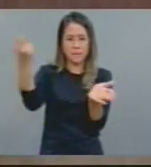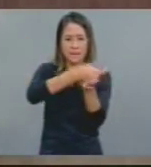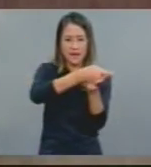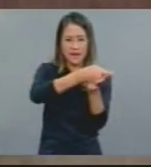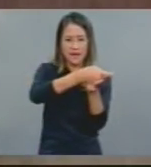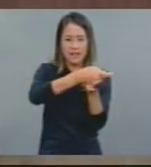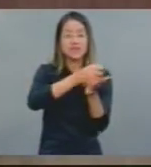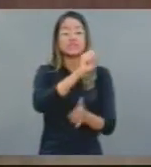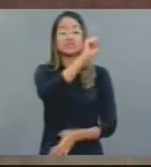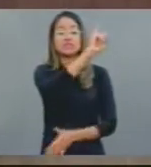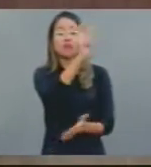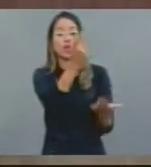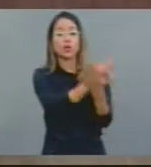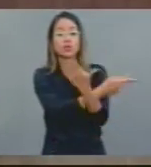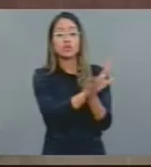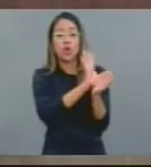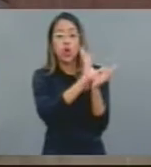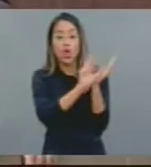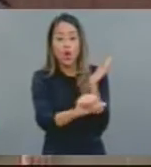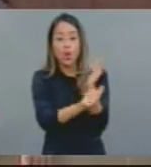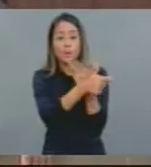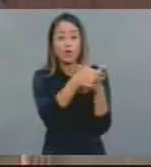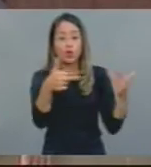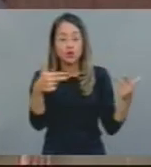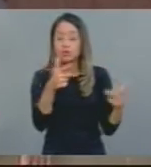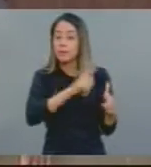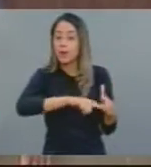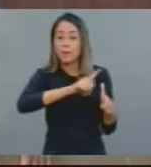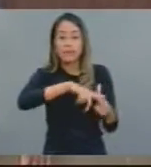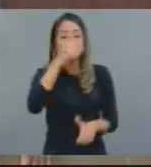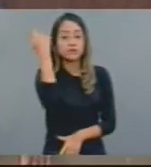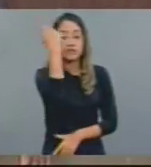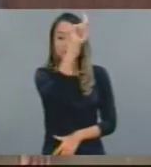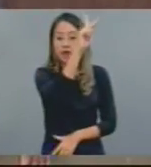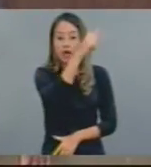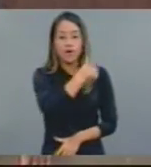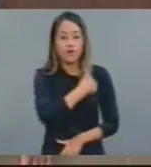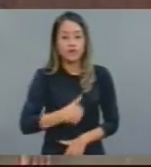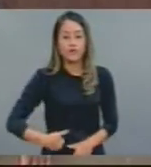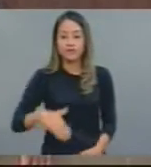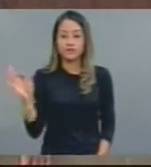rombo que não foram eles que fizeram. Por que